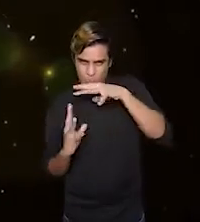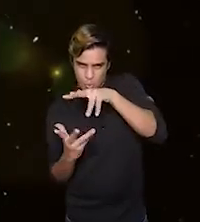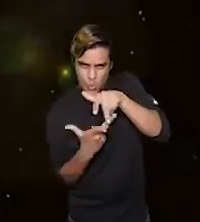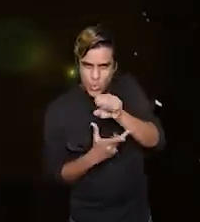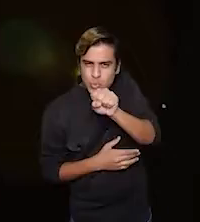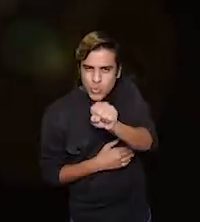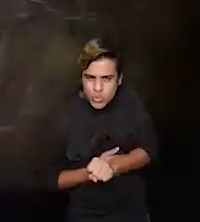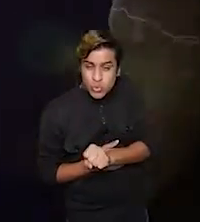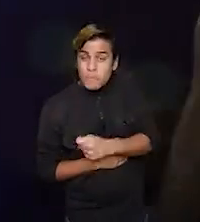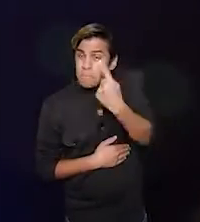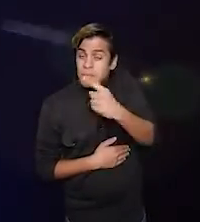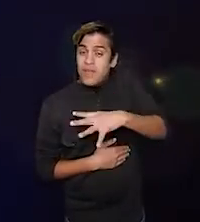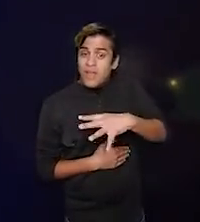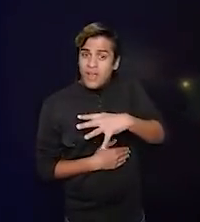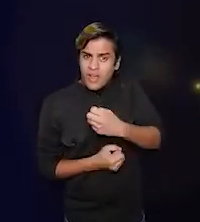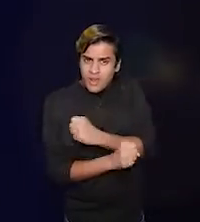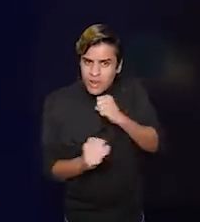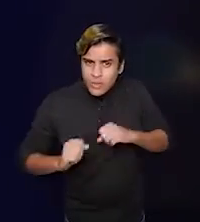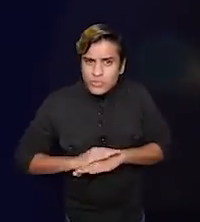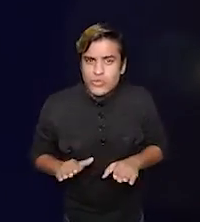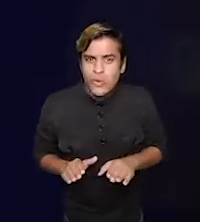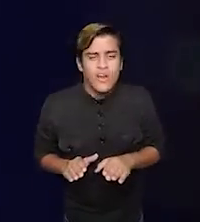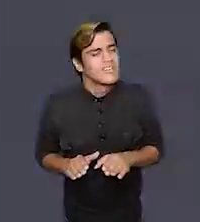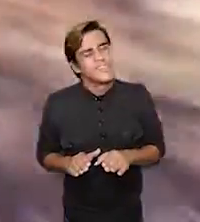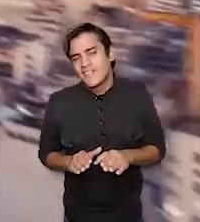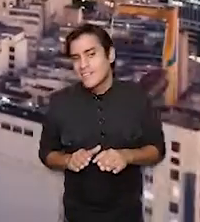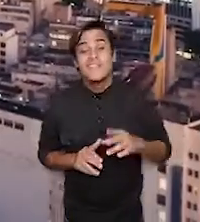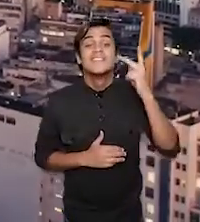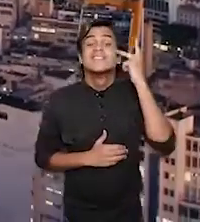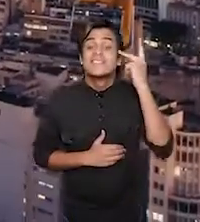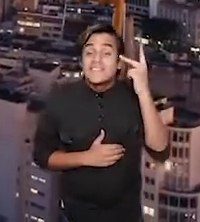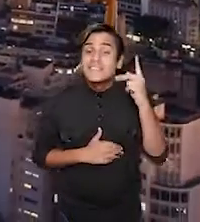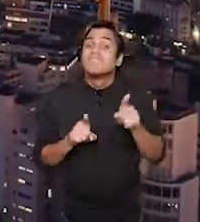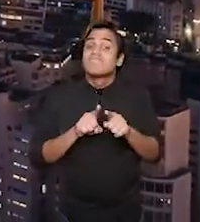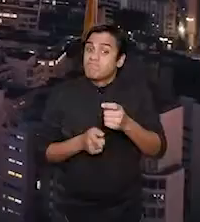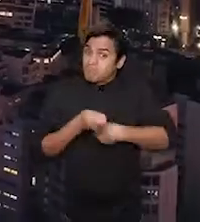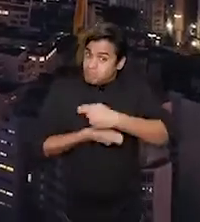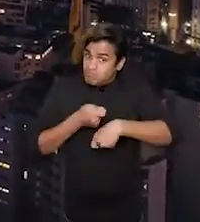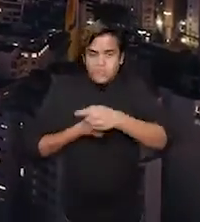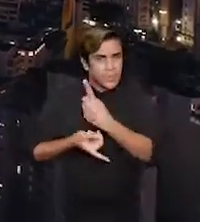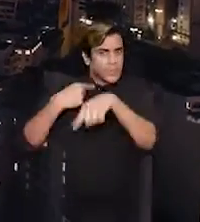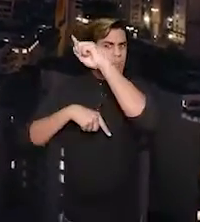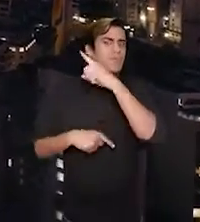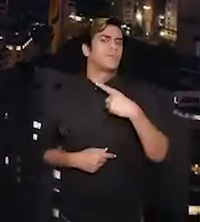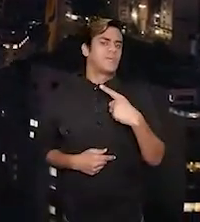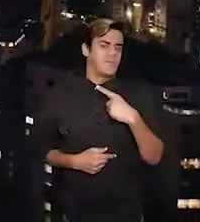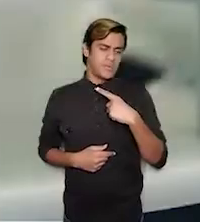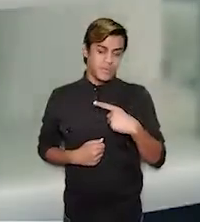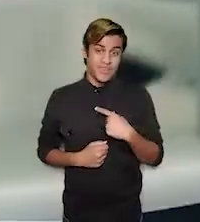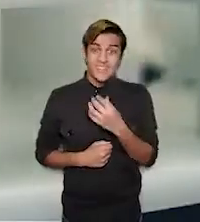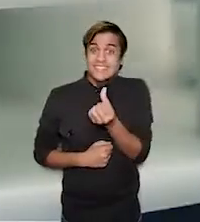maior metrópole do Hemisfério Sul não é apenas uma grande cidade. São Paulo é um fenômeno da economia brasileira.